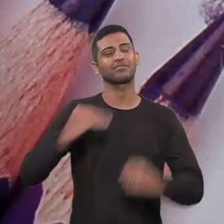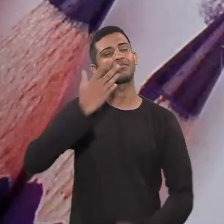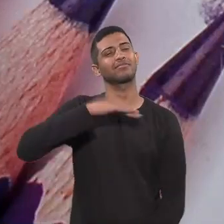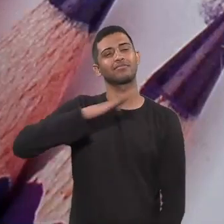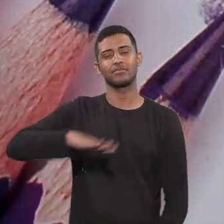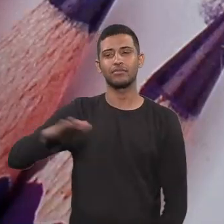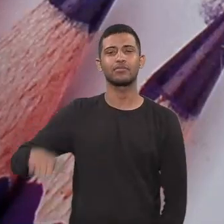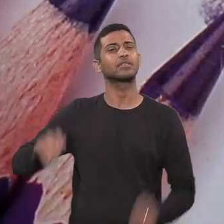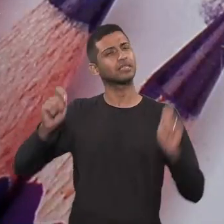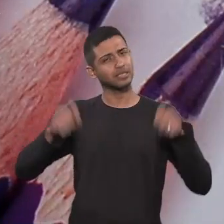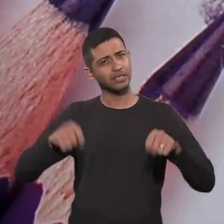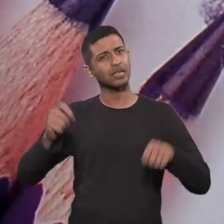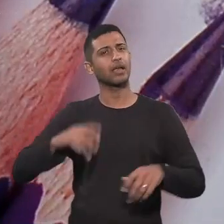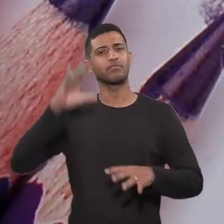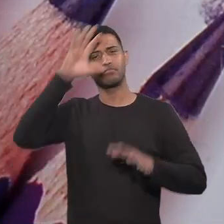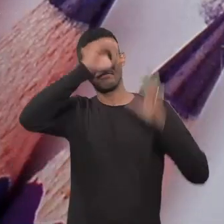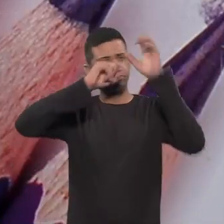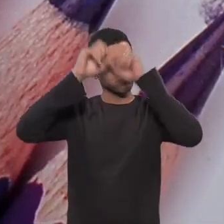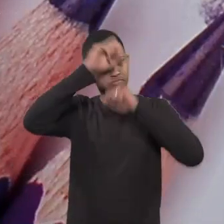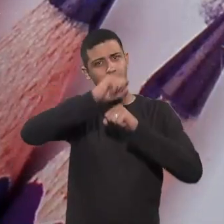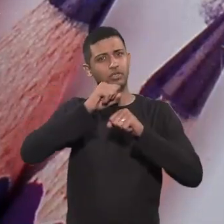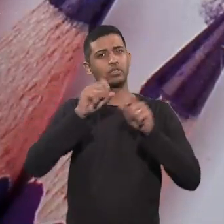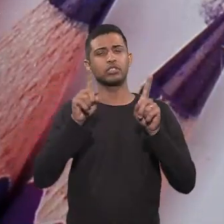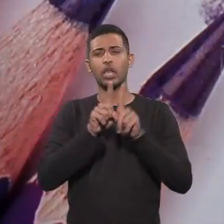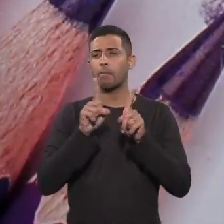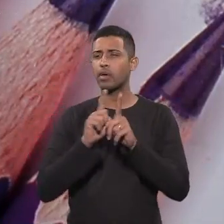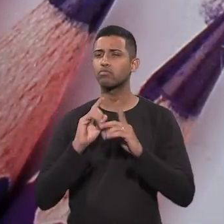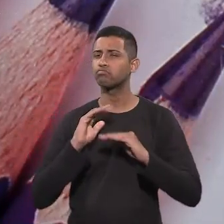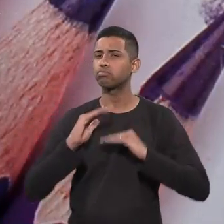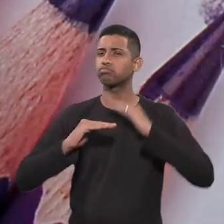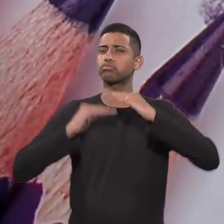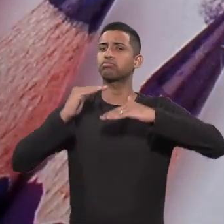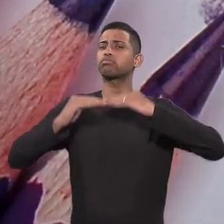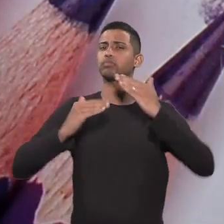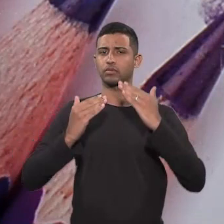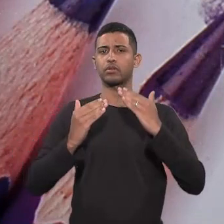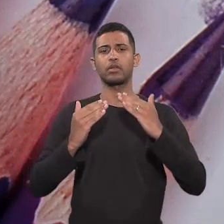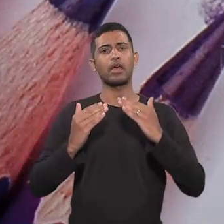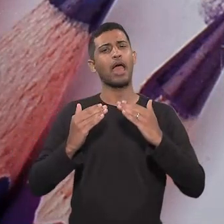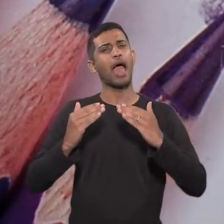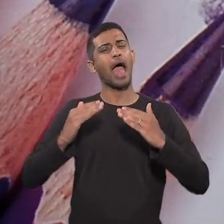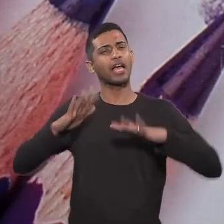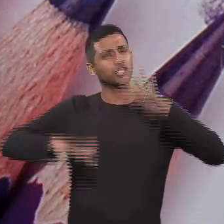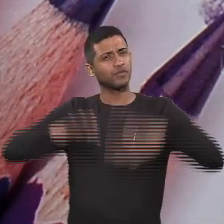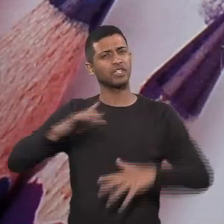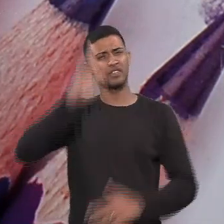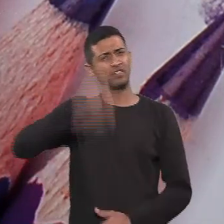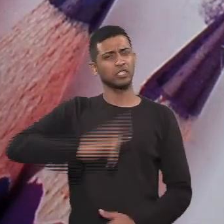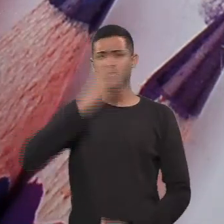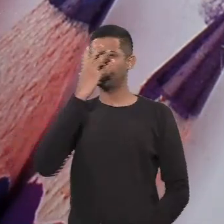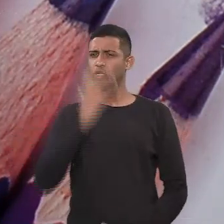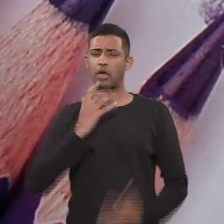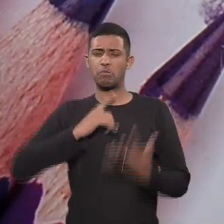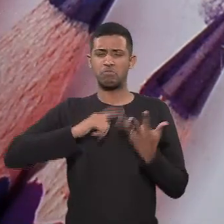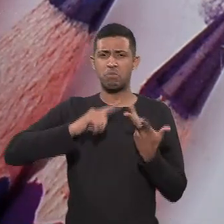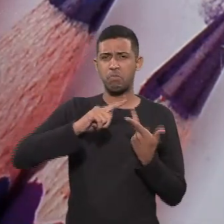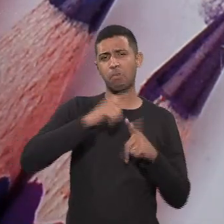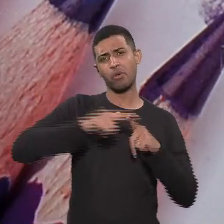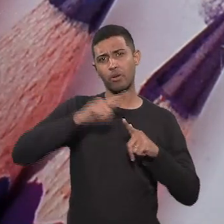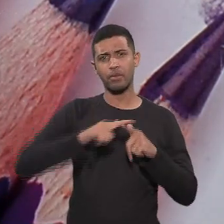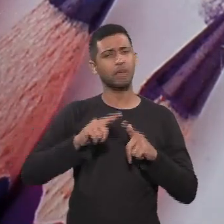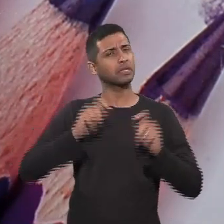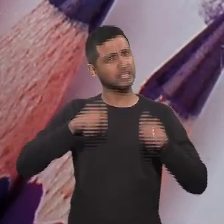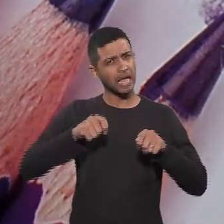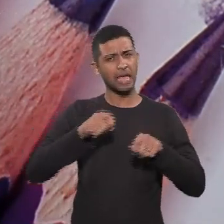Todas as crianças podem aprender e se desenvolver. As mais sérias deficiências podem ser compensadas com